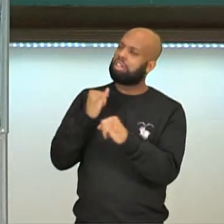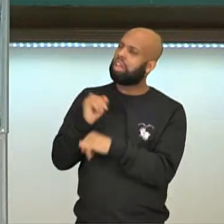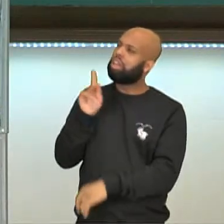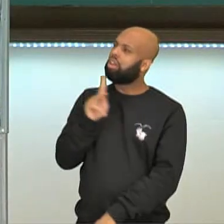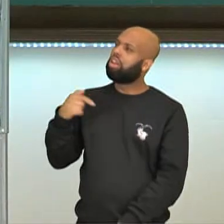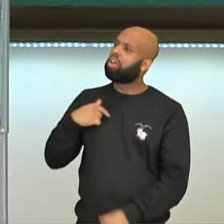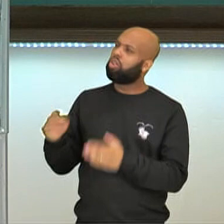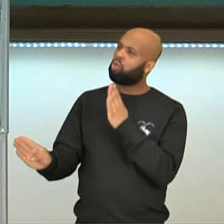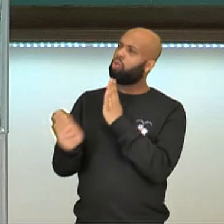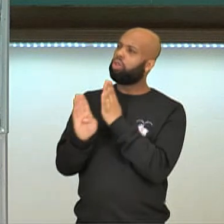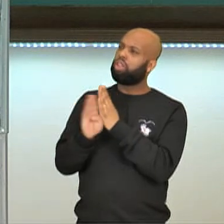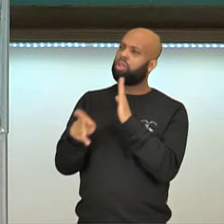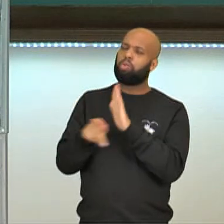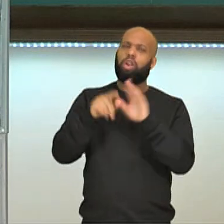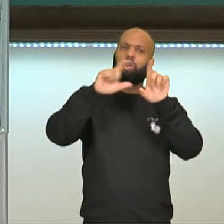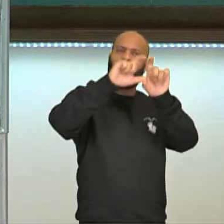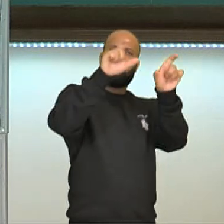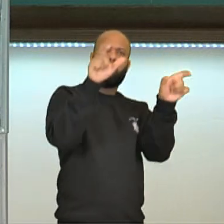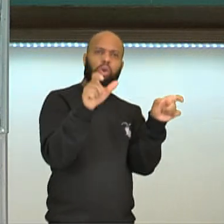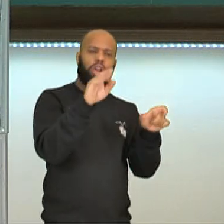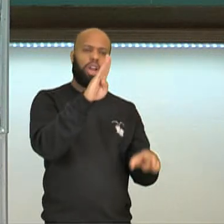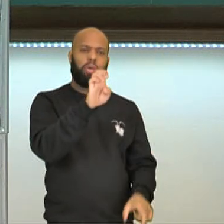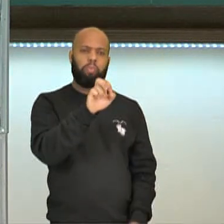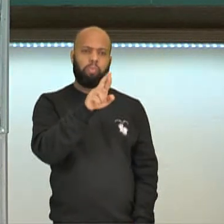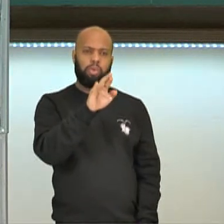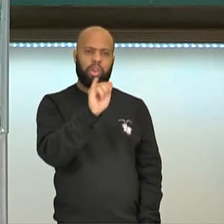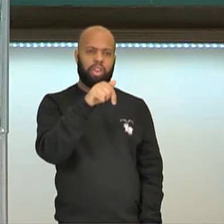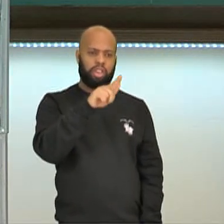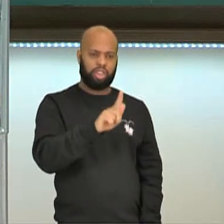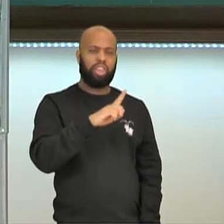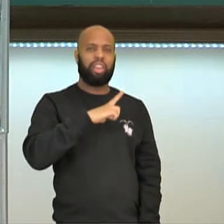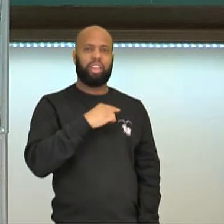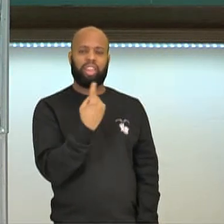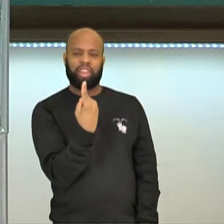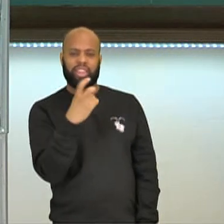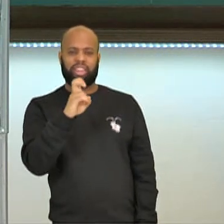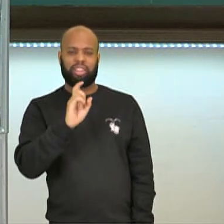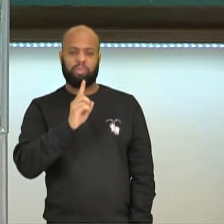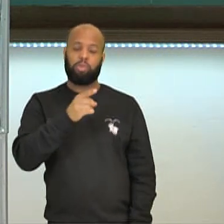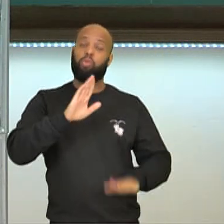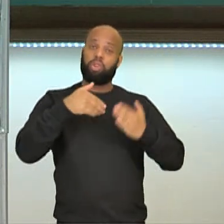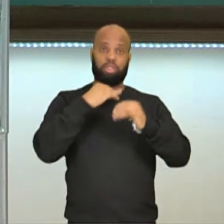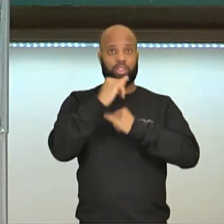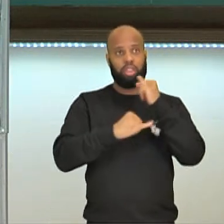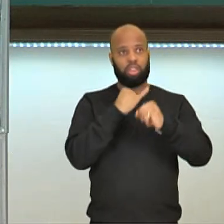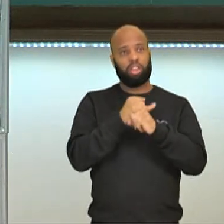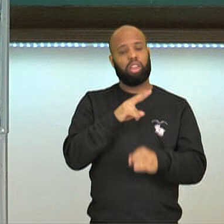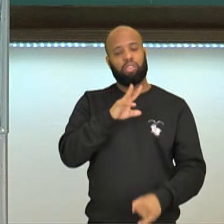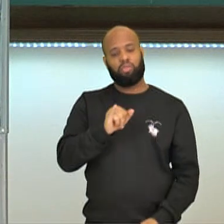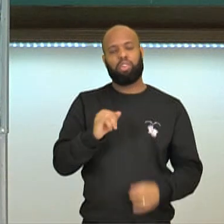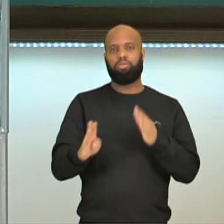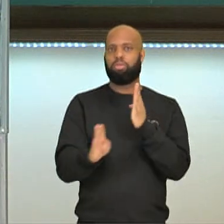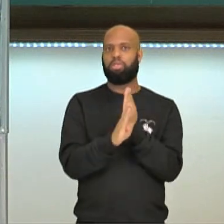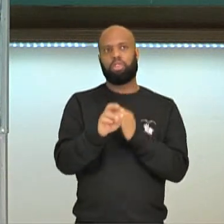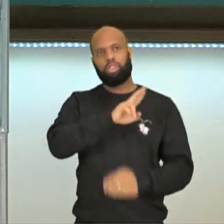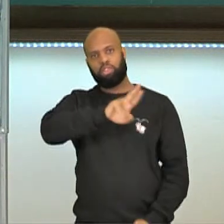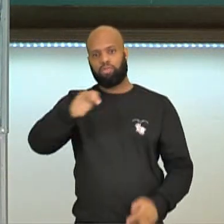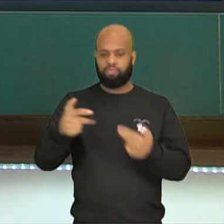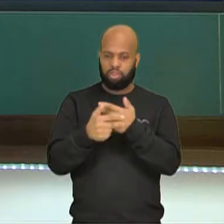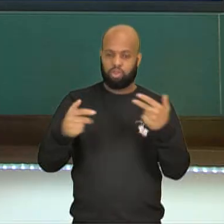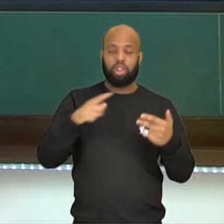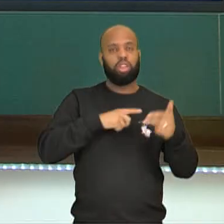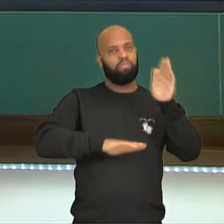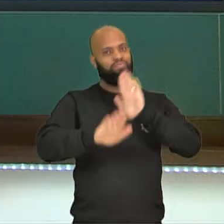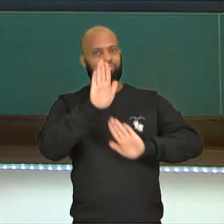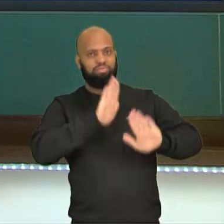do Estreito de Bering com 15.000, é verdade? Olha, na internet vocês vão encontrar um monte de coisas. Né? Tem que ter